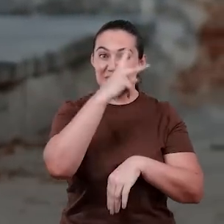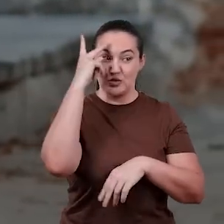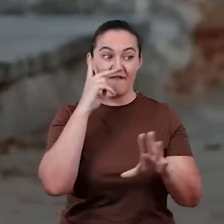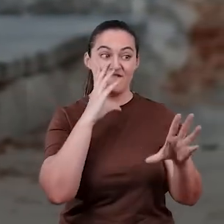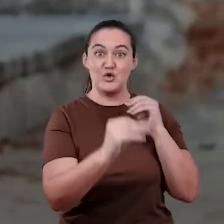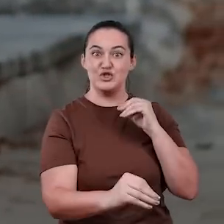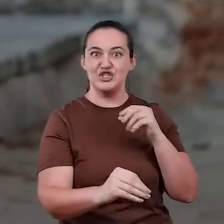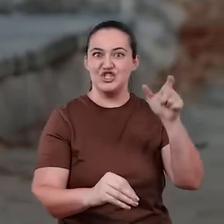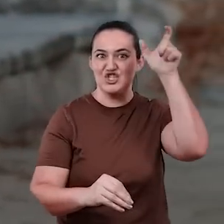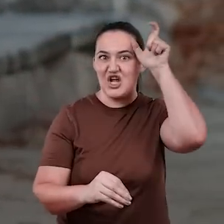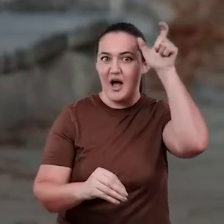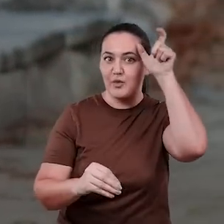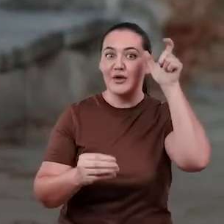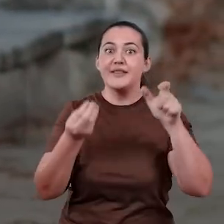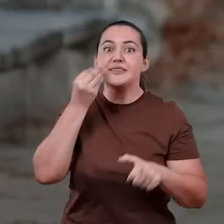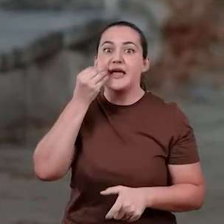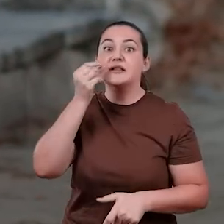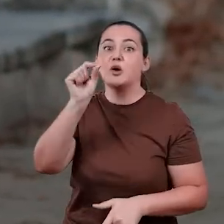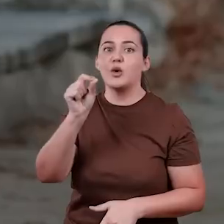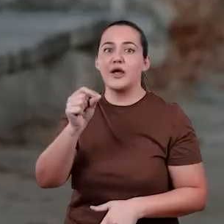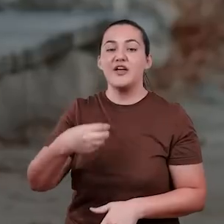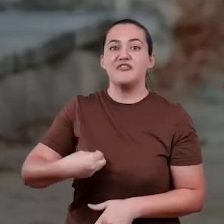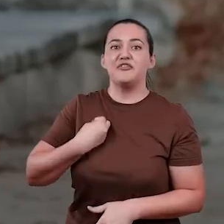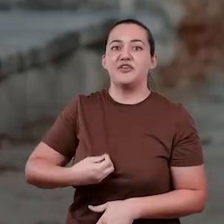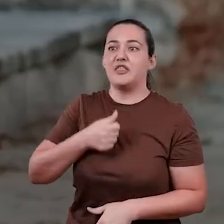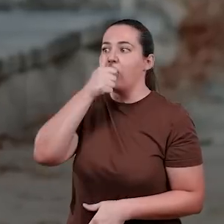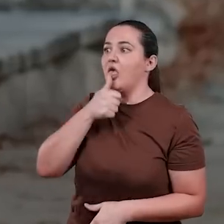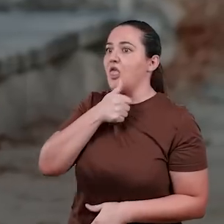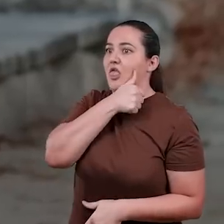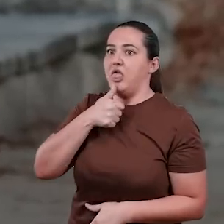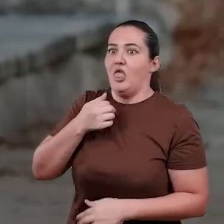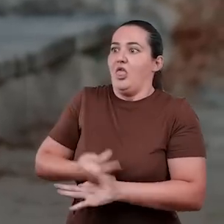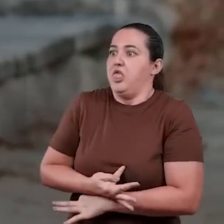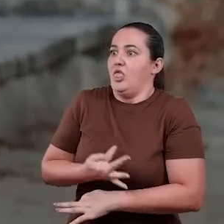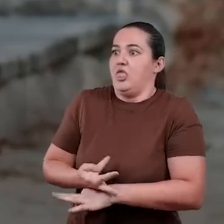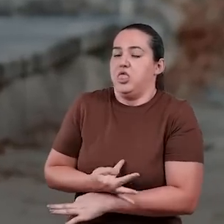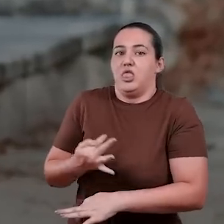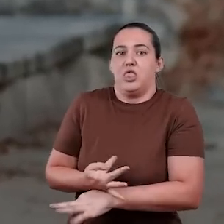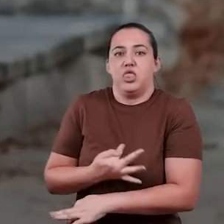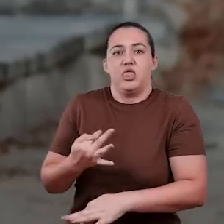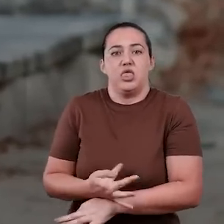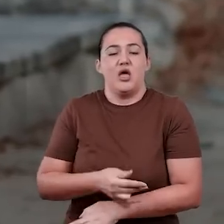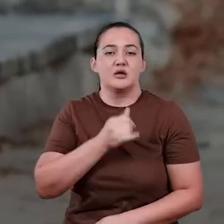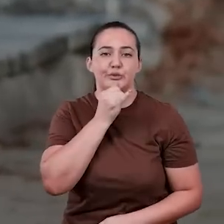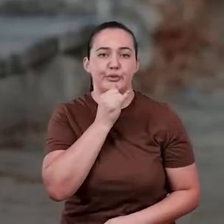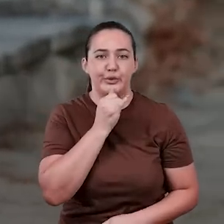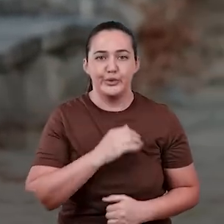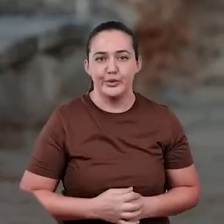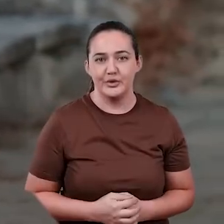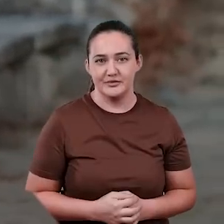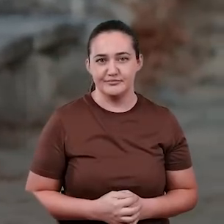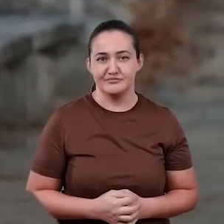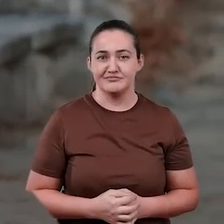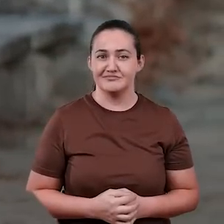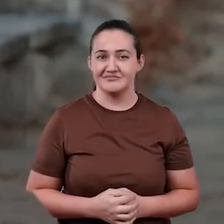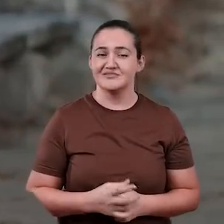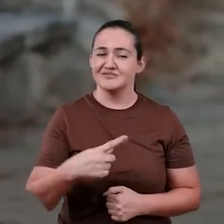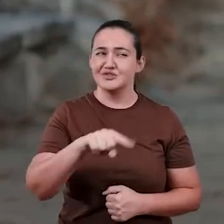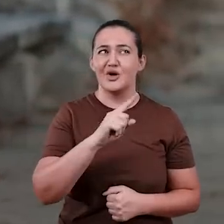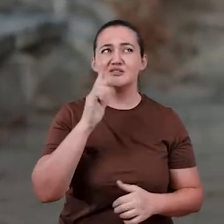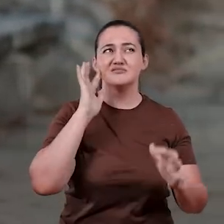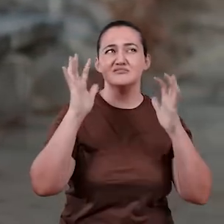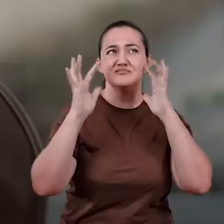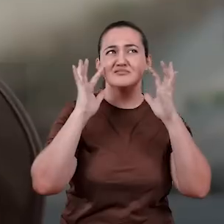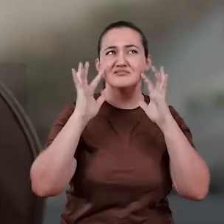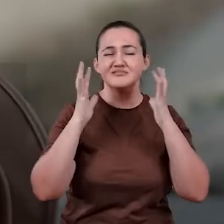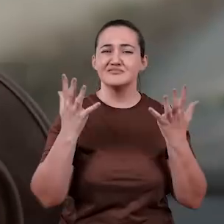procurando numa vida de castração espiritual uma proximidade de Deus. São